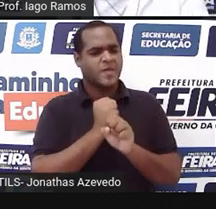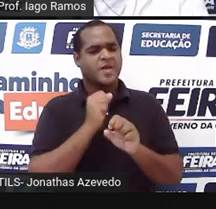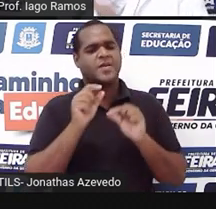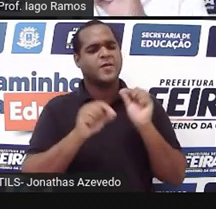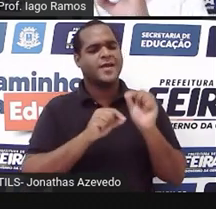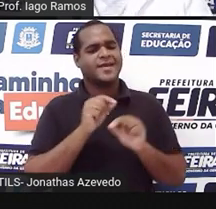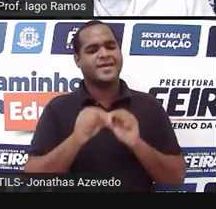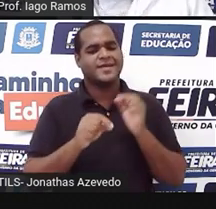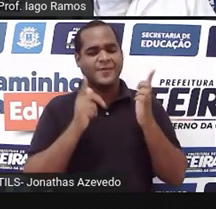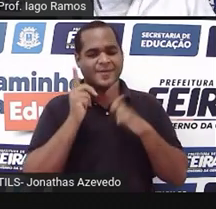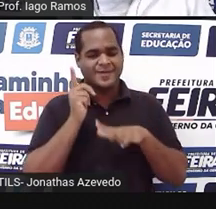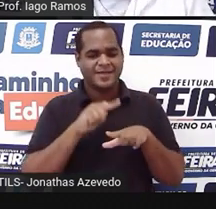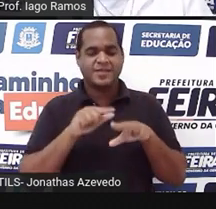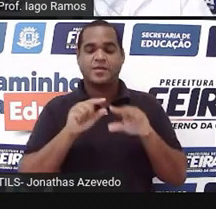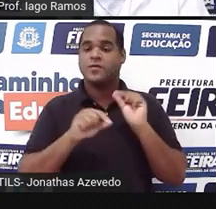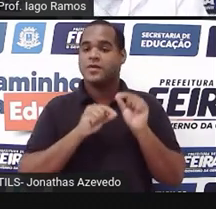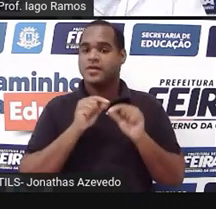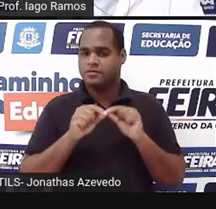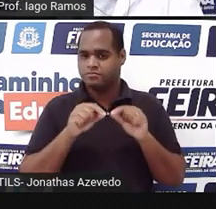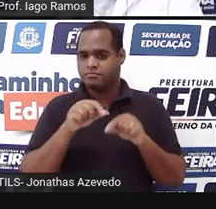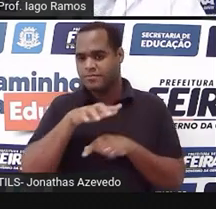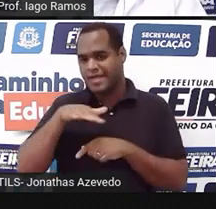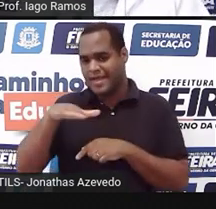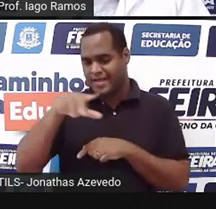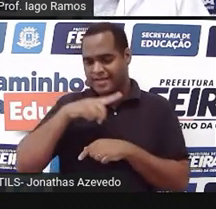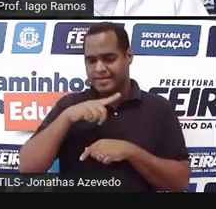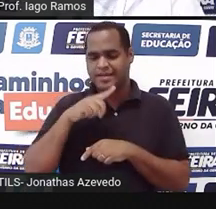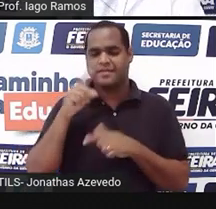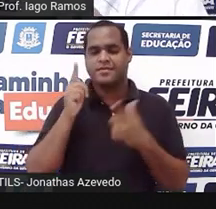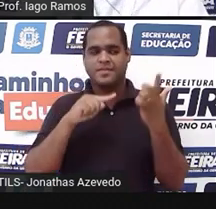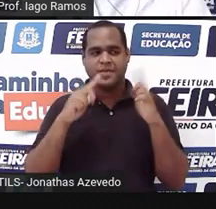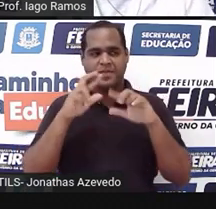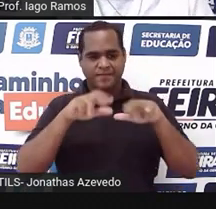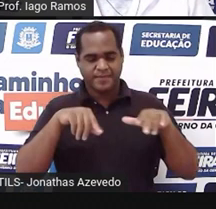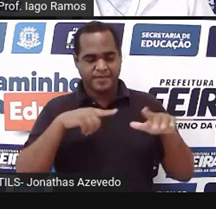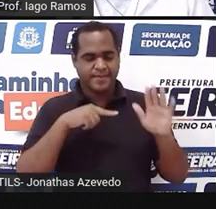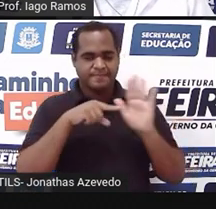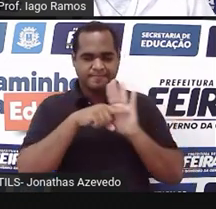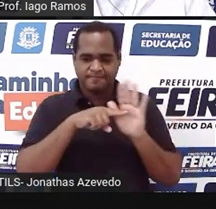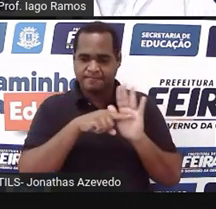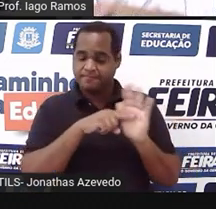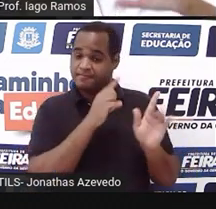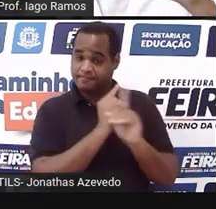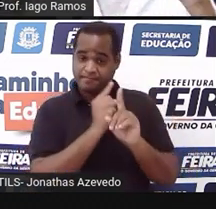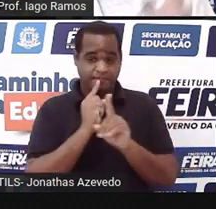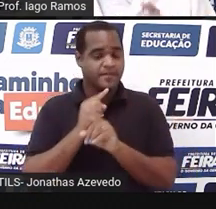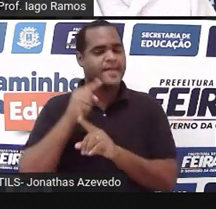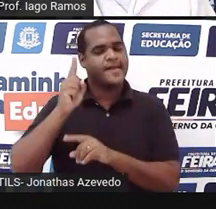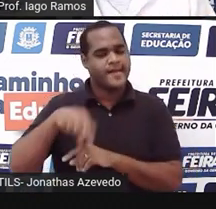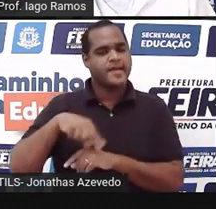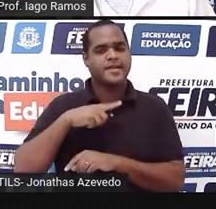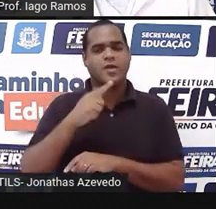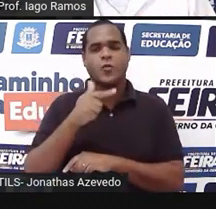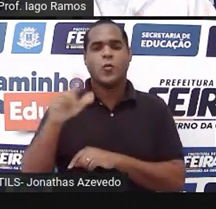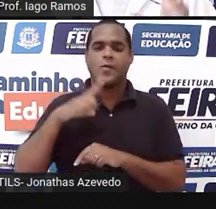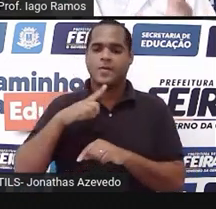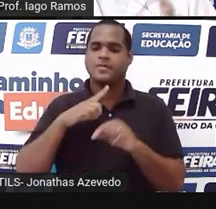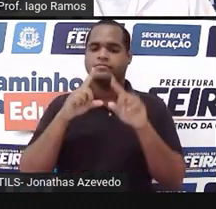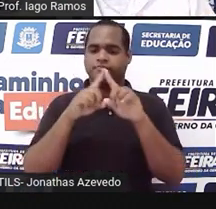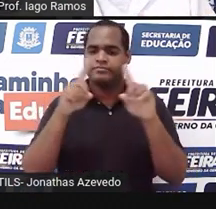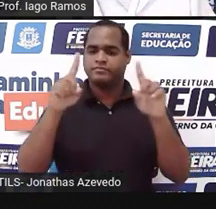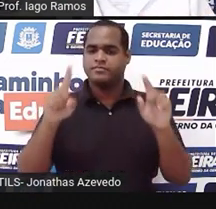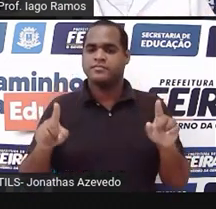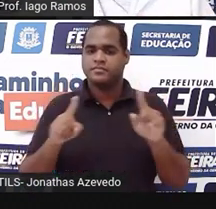bom então o cálculo de área que a gente vai investigar aqui é o cálculo de área de outro quadrilátero